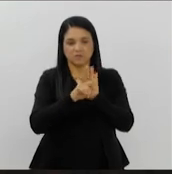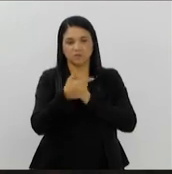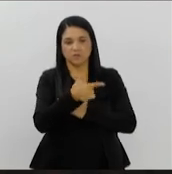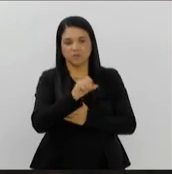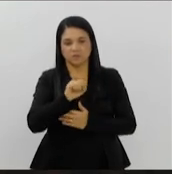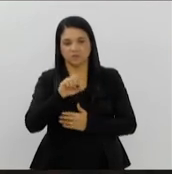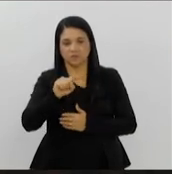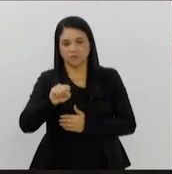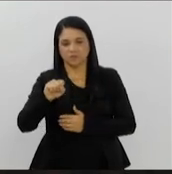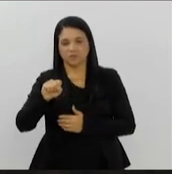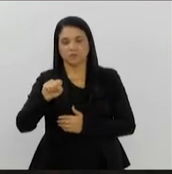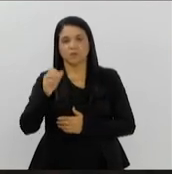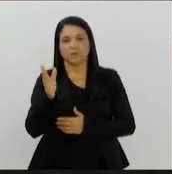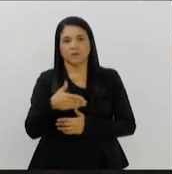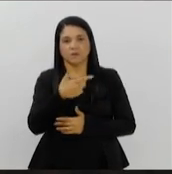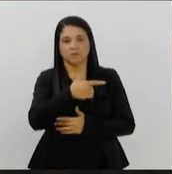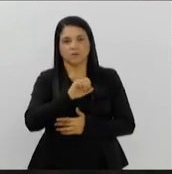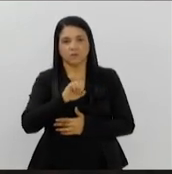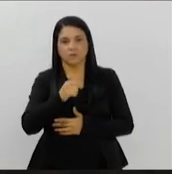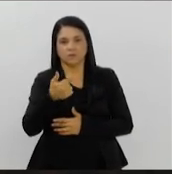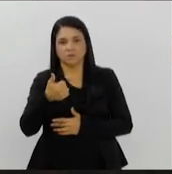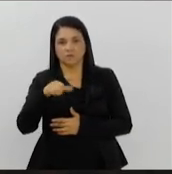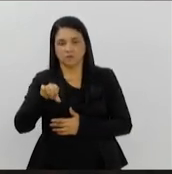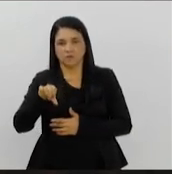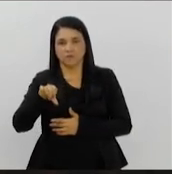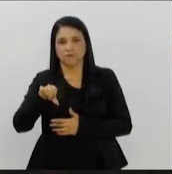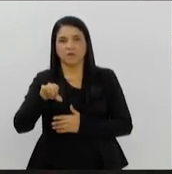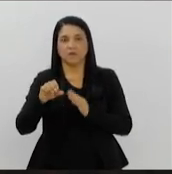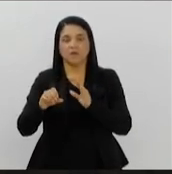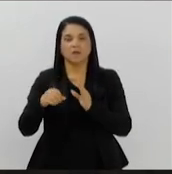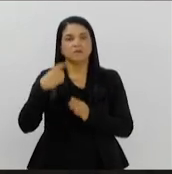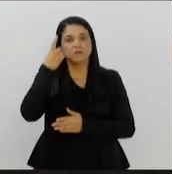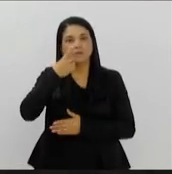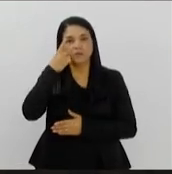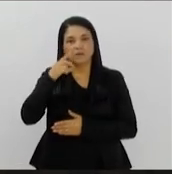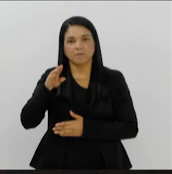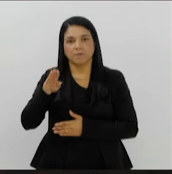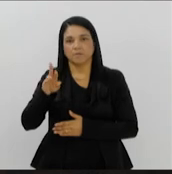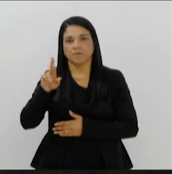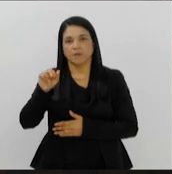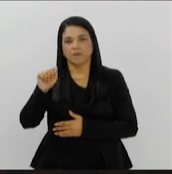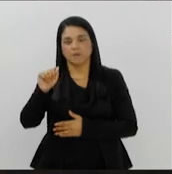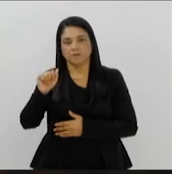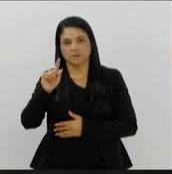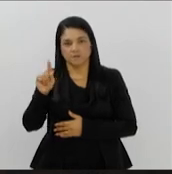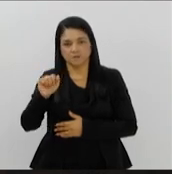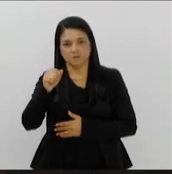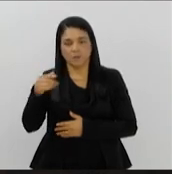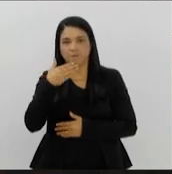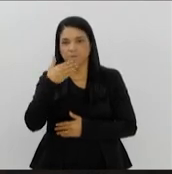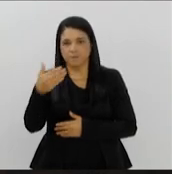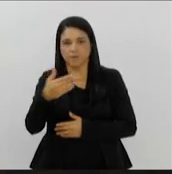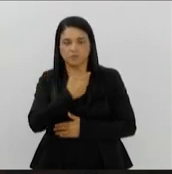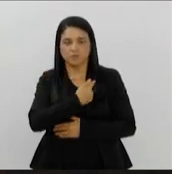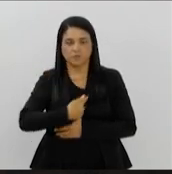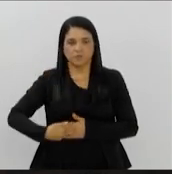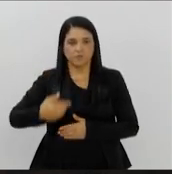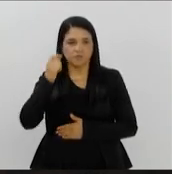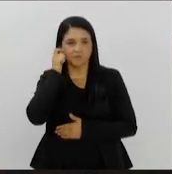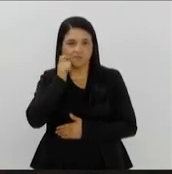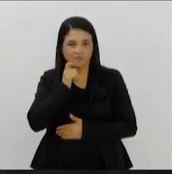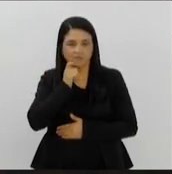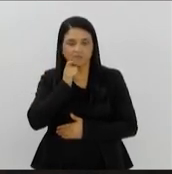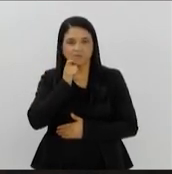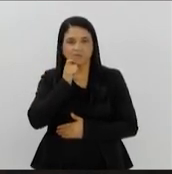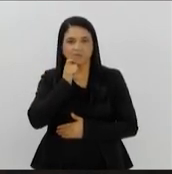legislativa número 228 de 2019, de autoria do deputado Brazão, que solicita ao excelentíssimo senhor governador do estado do Rio de